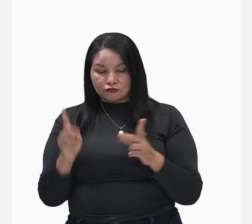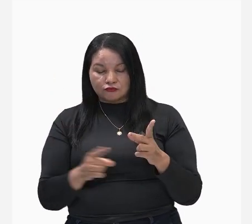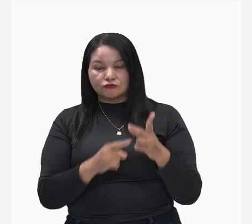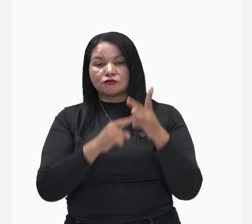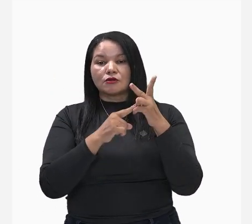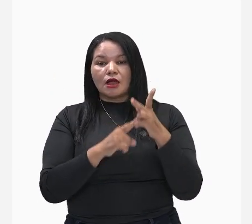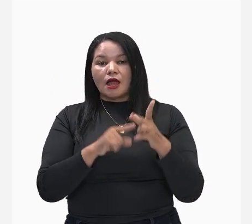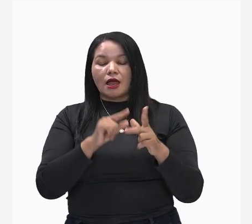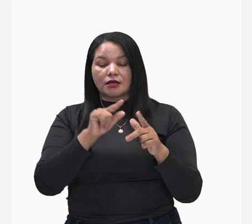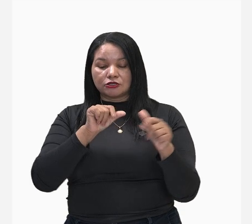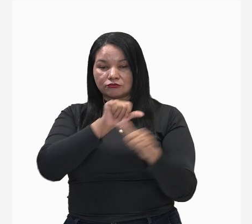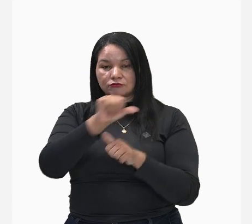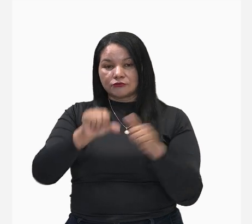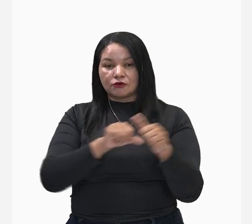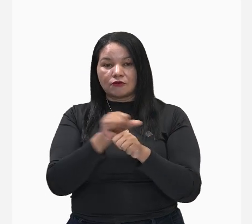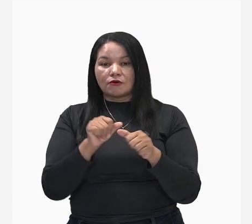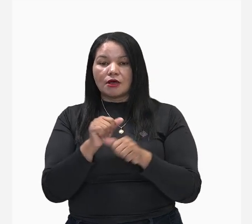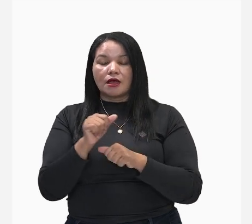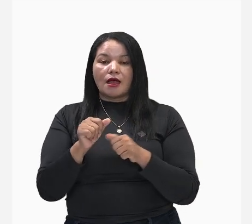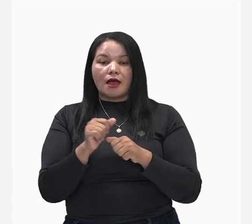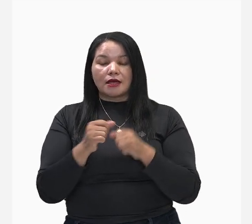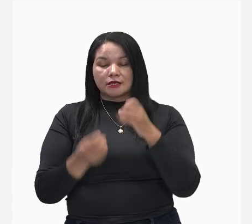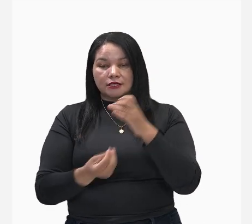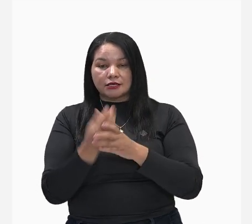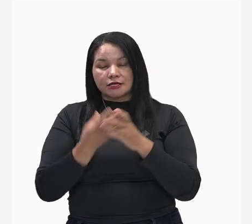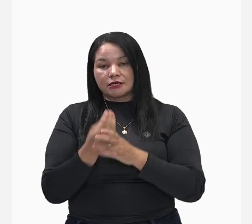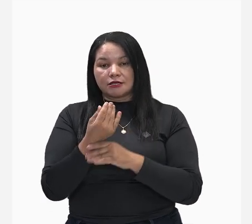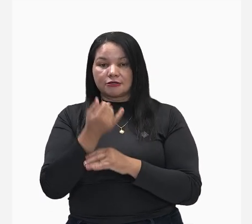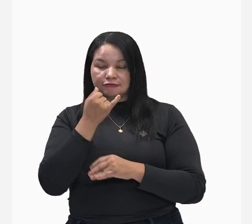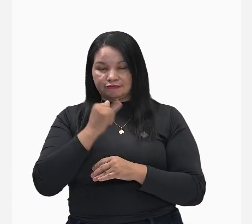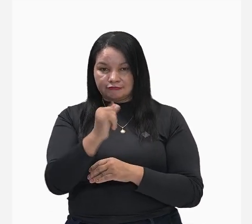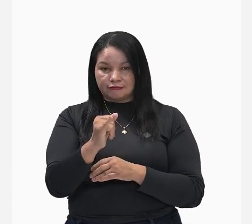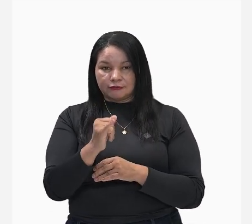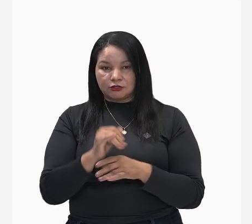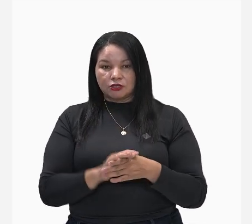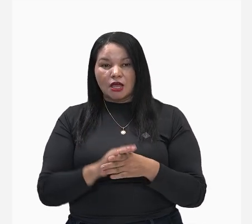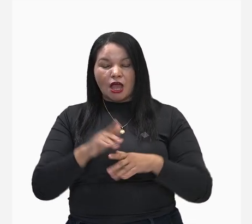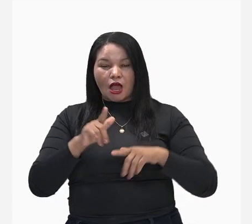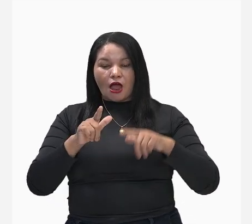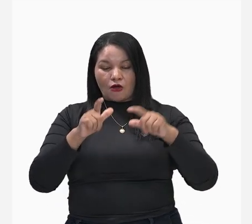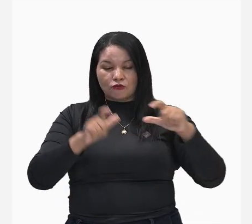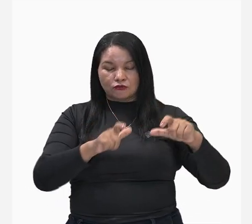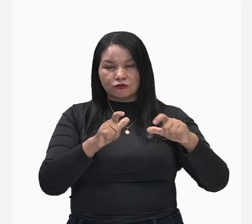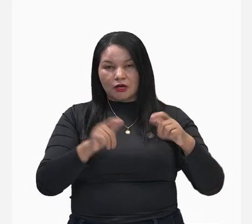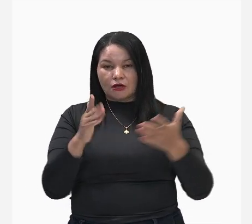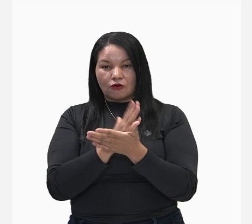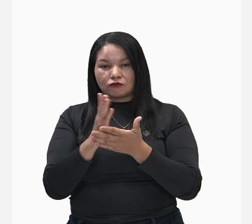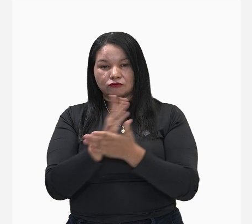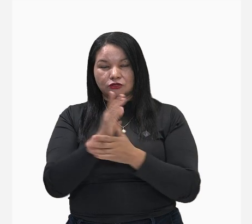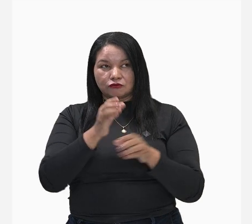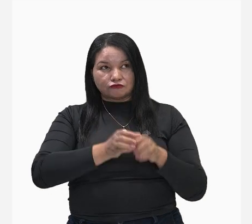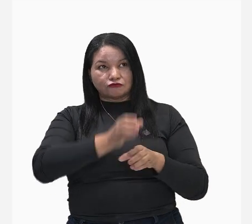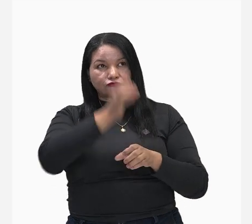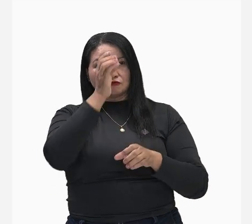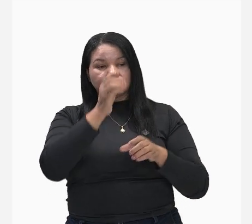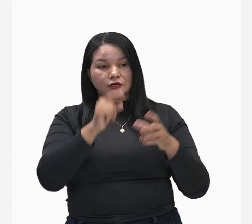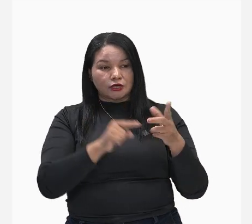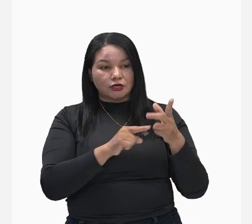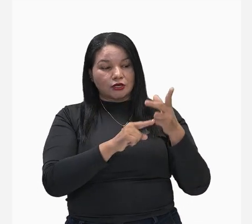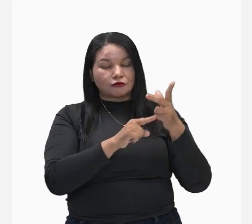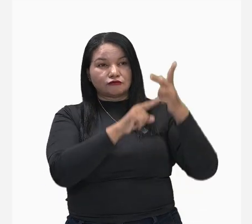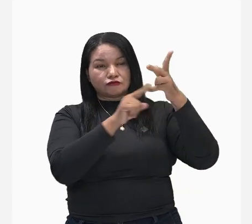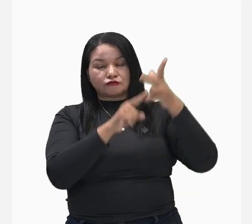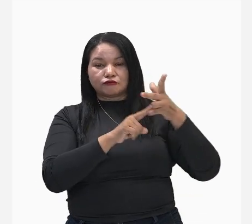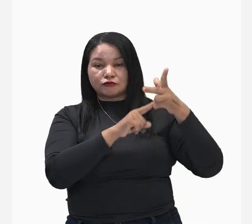em energia elétrica. Então, certos lugares têm aquelas torres gigantescas com aquelas pás que ficam girando e